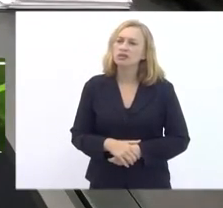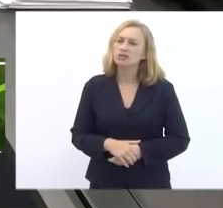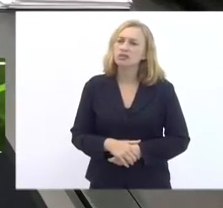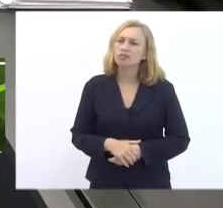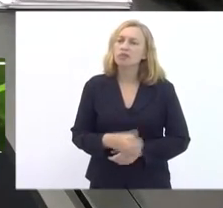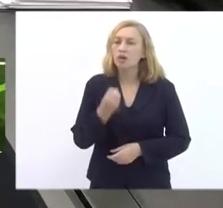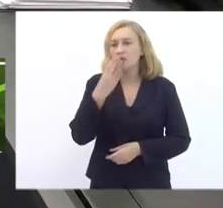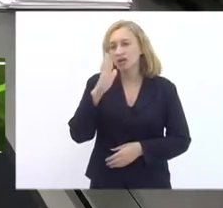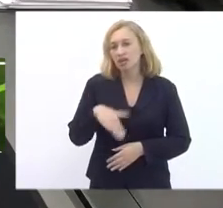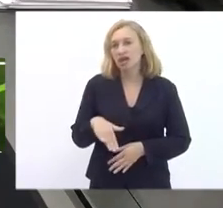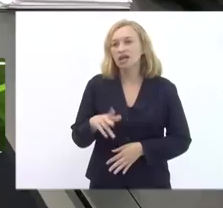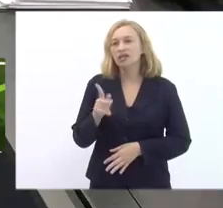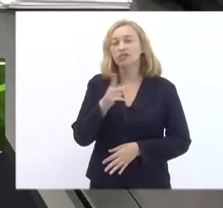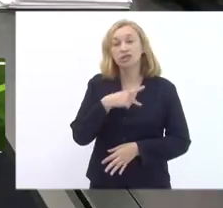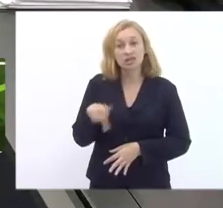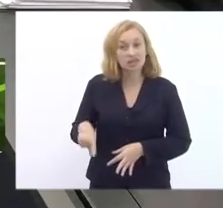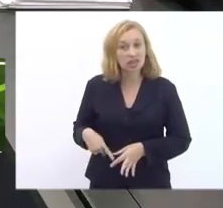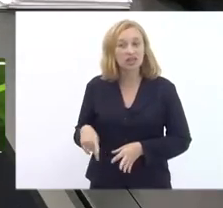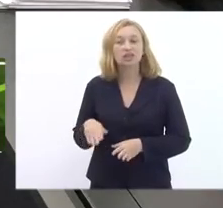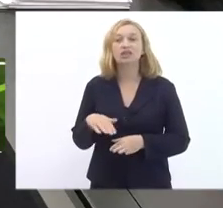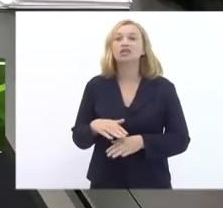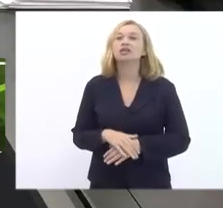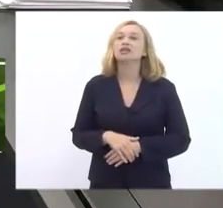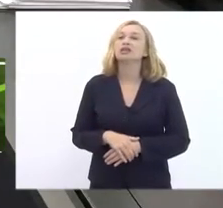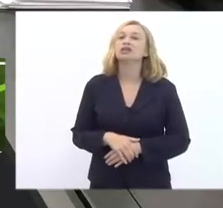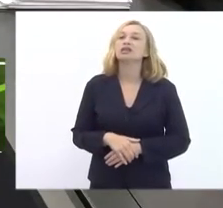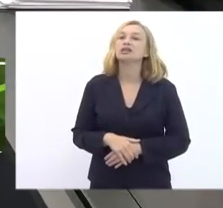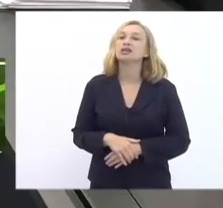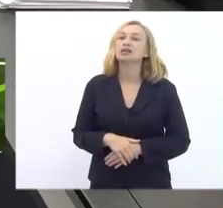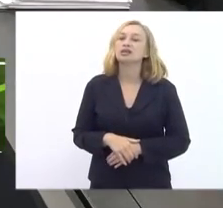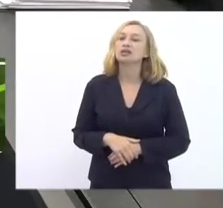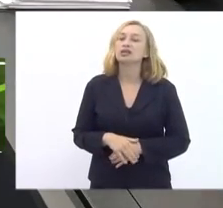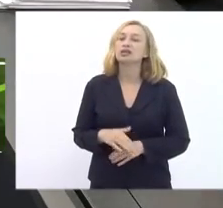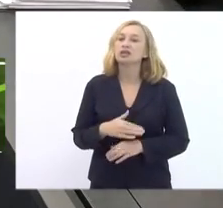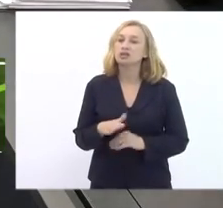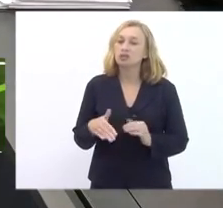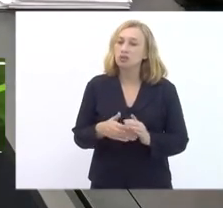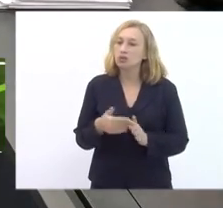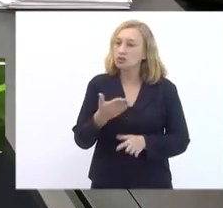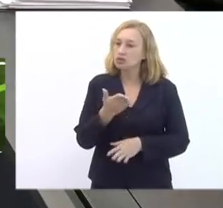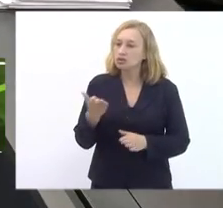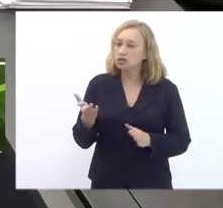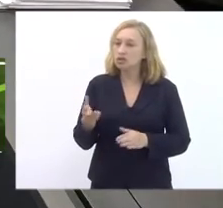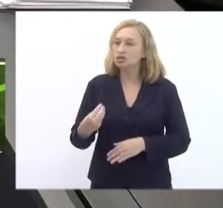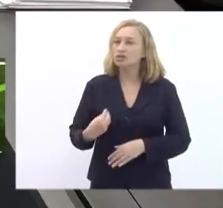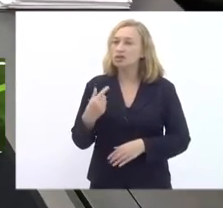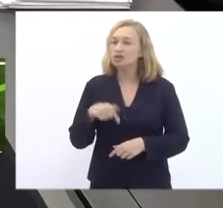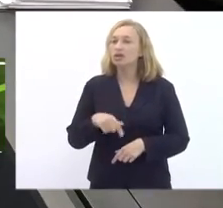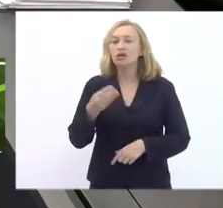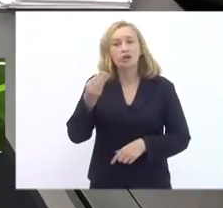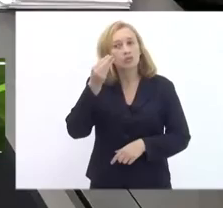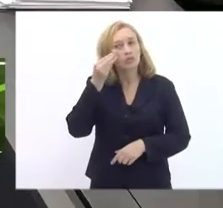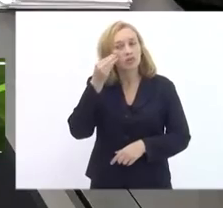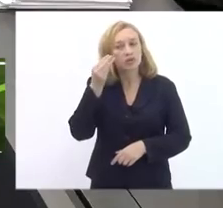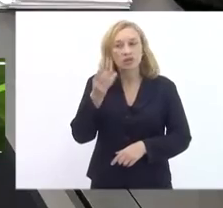Boa tarde, deputado presidente. Saudando a senhora, a vossa senhoria. Saúdo a todos aqui presentes. Agradeço a oportunidade de